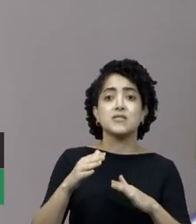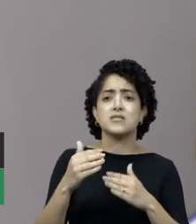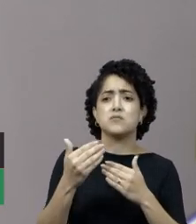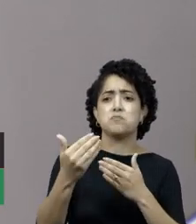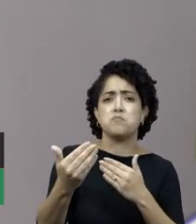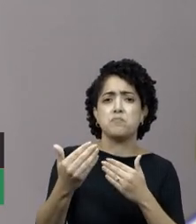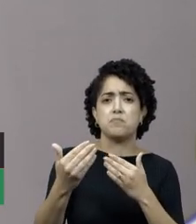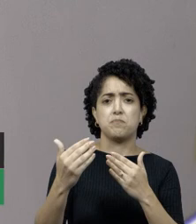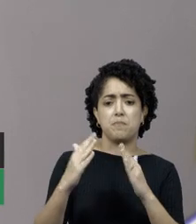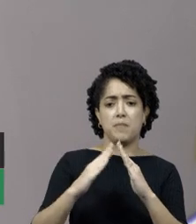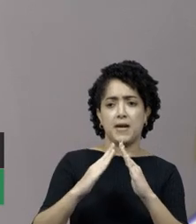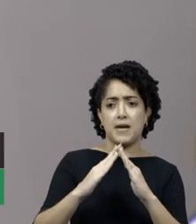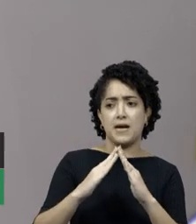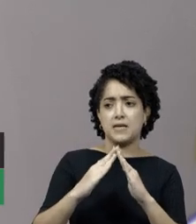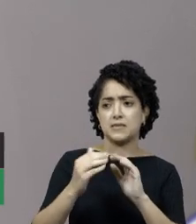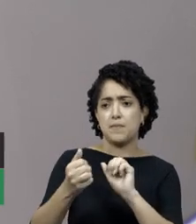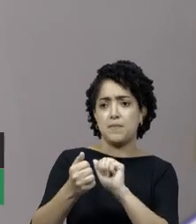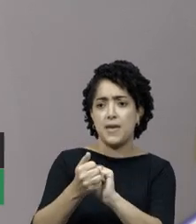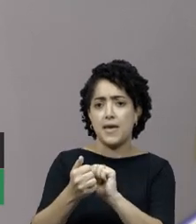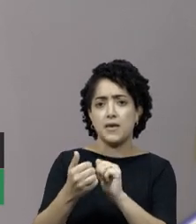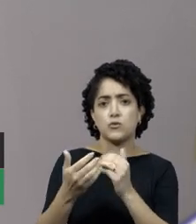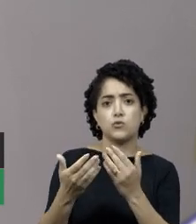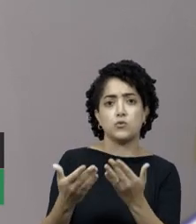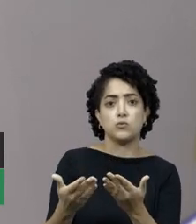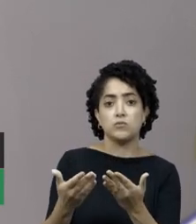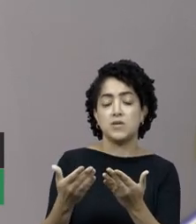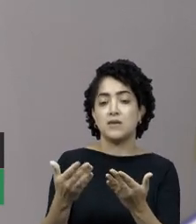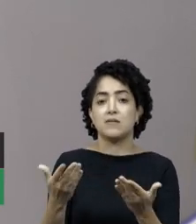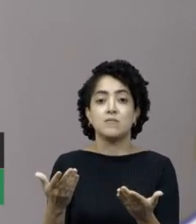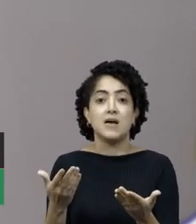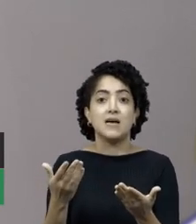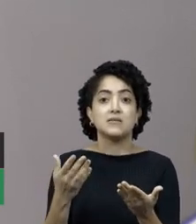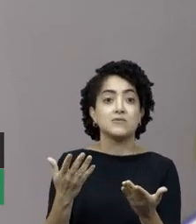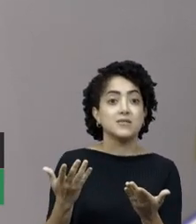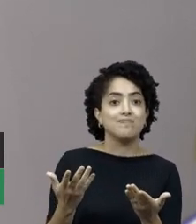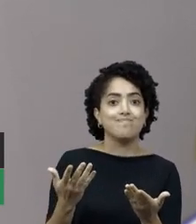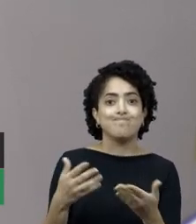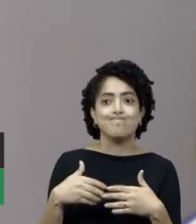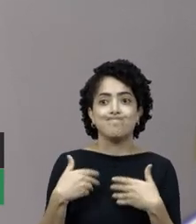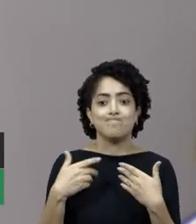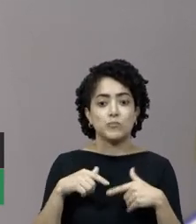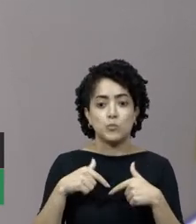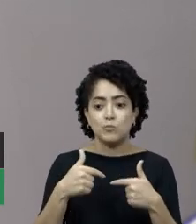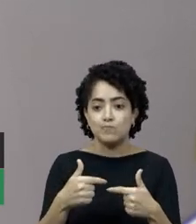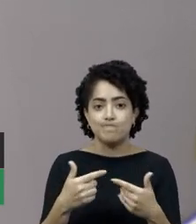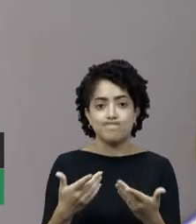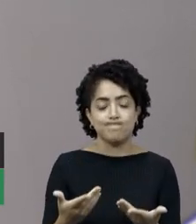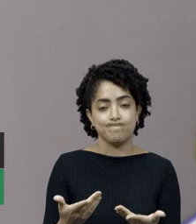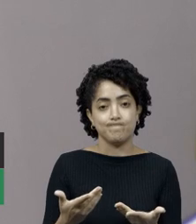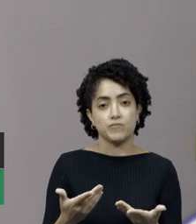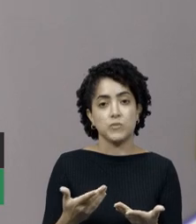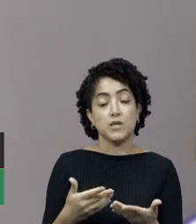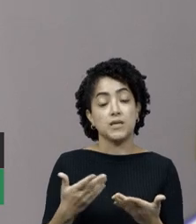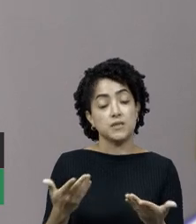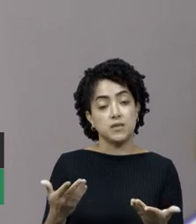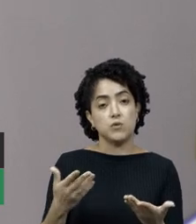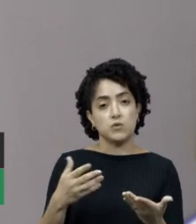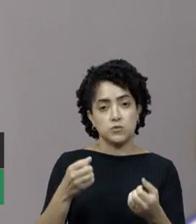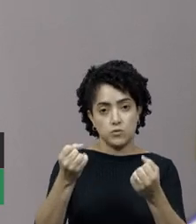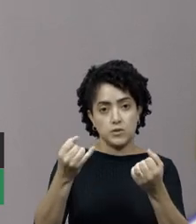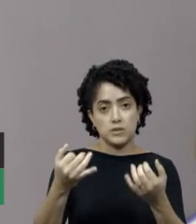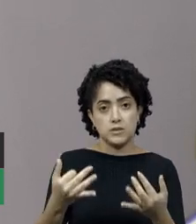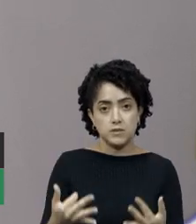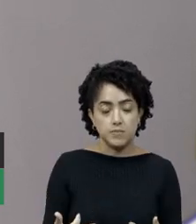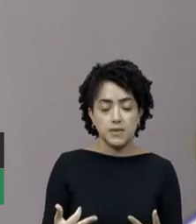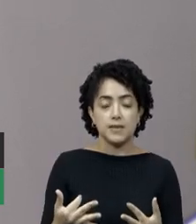casa, e a gente não tem condição de tomar nenhuma posição. Então, era isso que eu queria dizer,